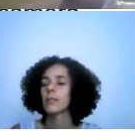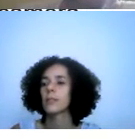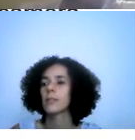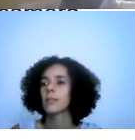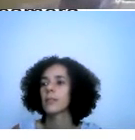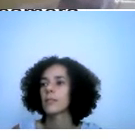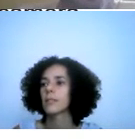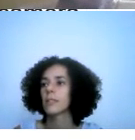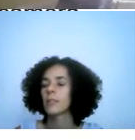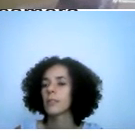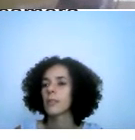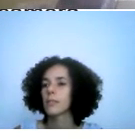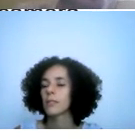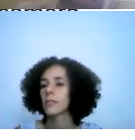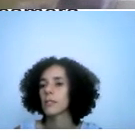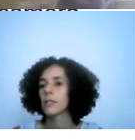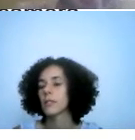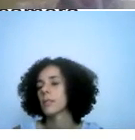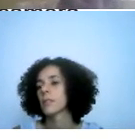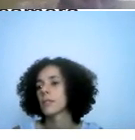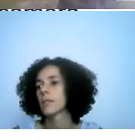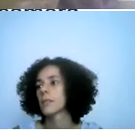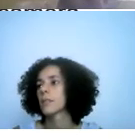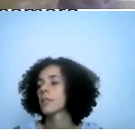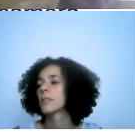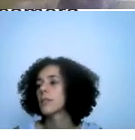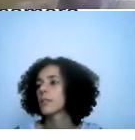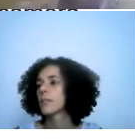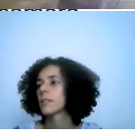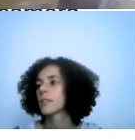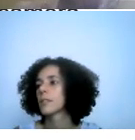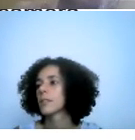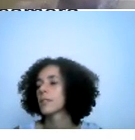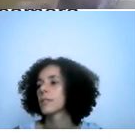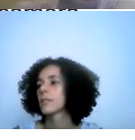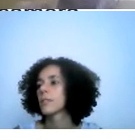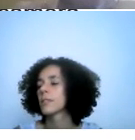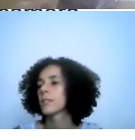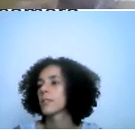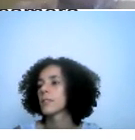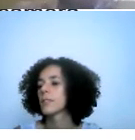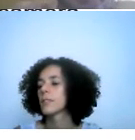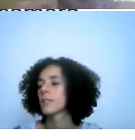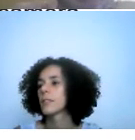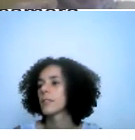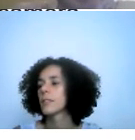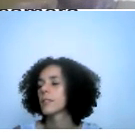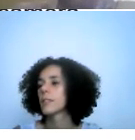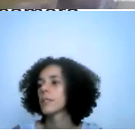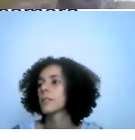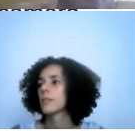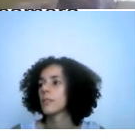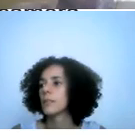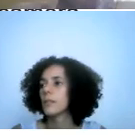fossem executadas. Que aí é que vem o tempo, né? Quanto mais cedo se diagnosticar a presença da espécie e